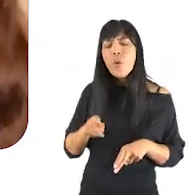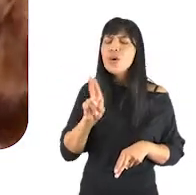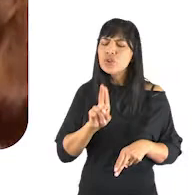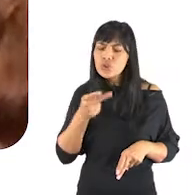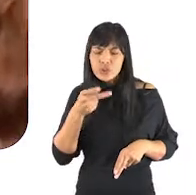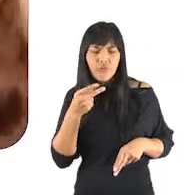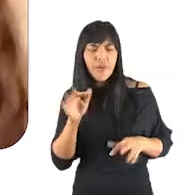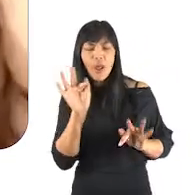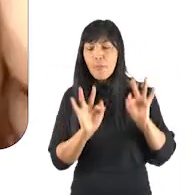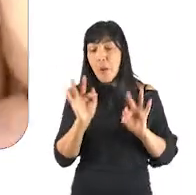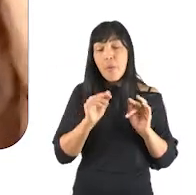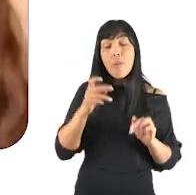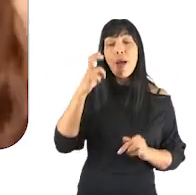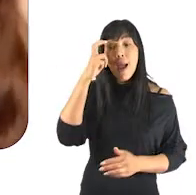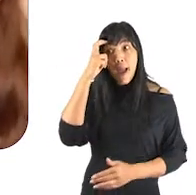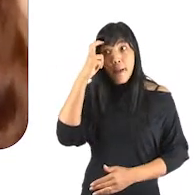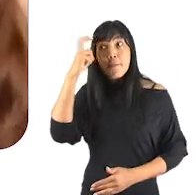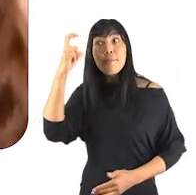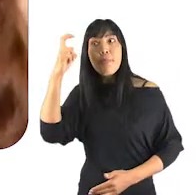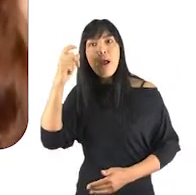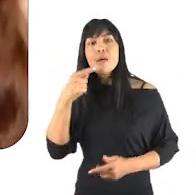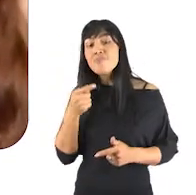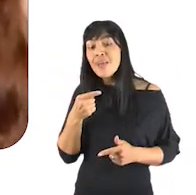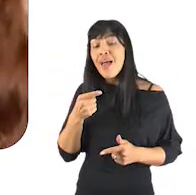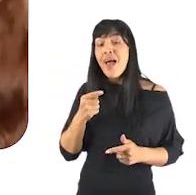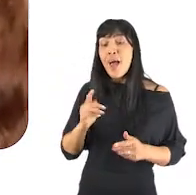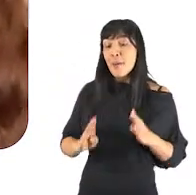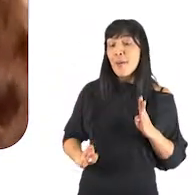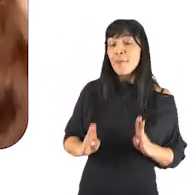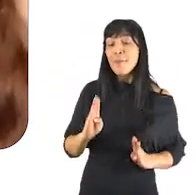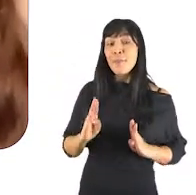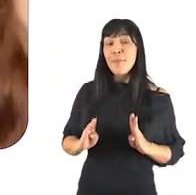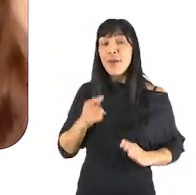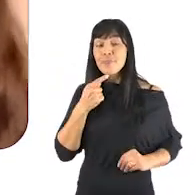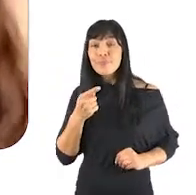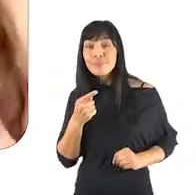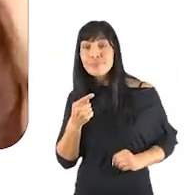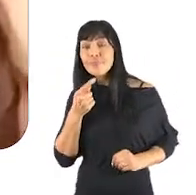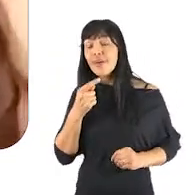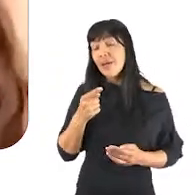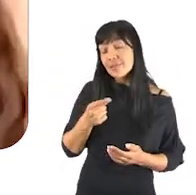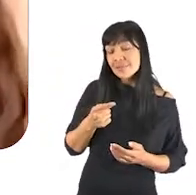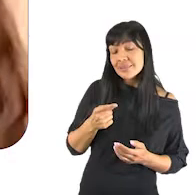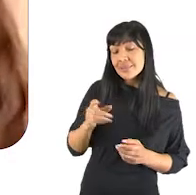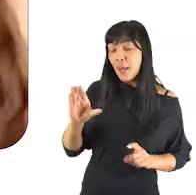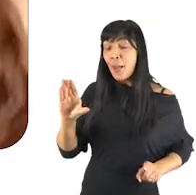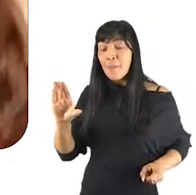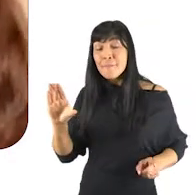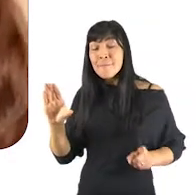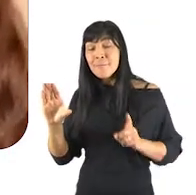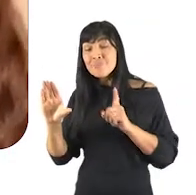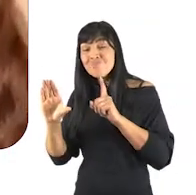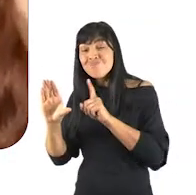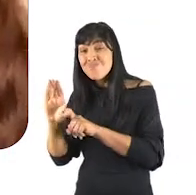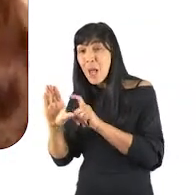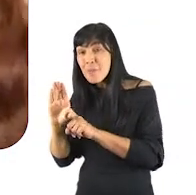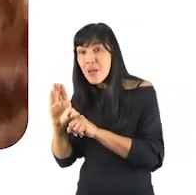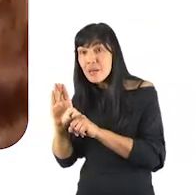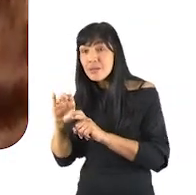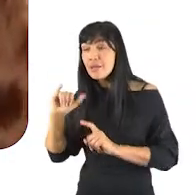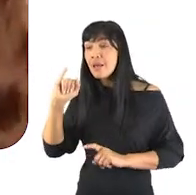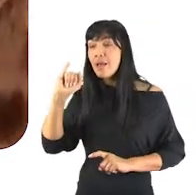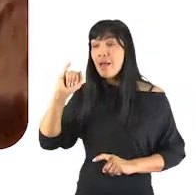inteligência artificial ou de outras tecnologias avançadas, mas que ainda dependem muito do input,